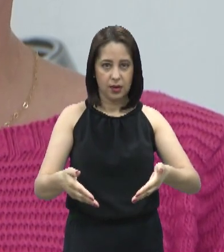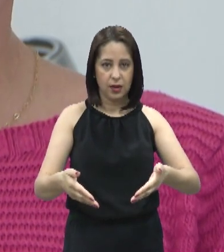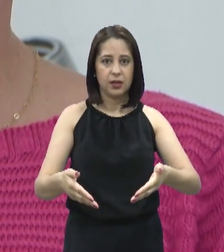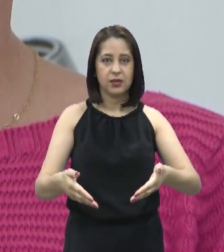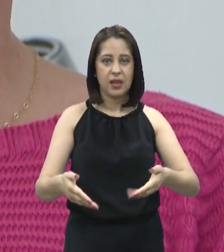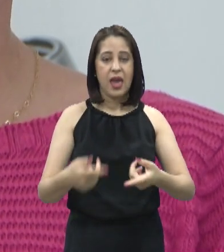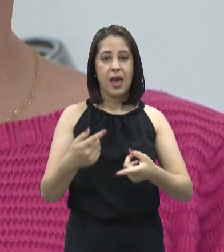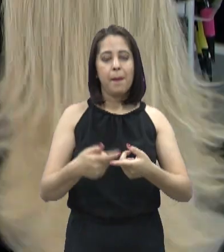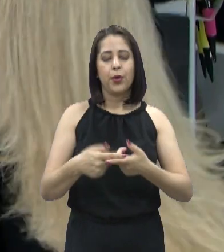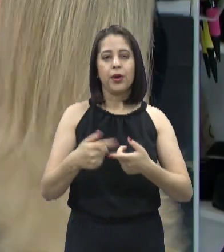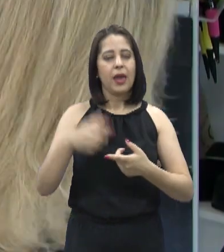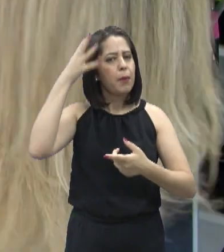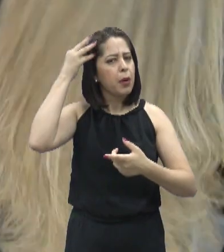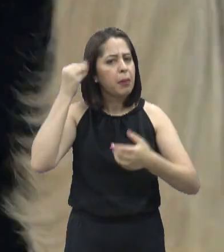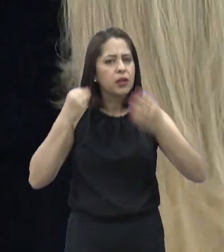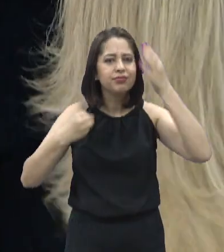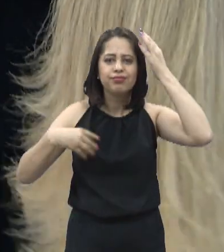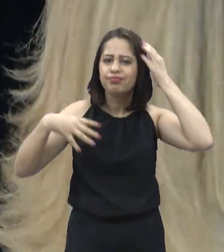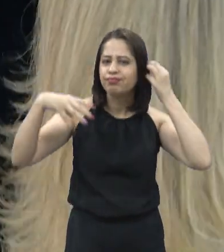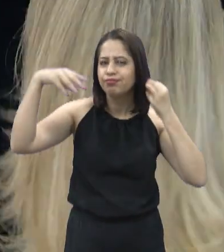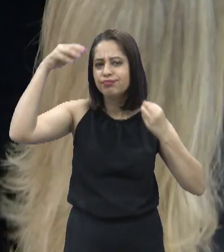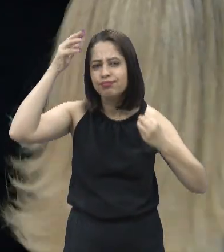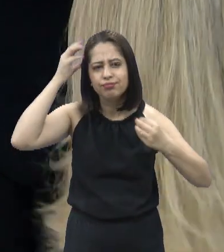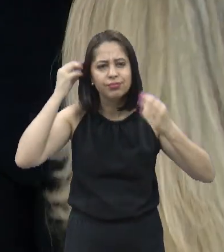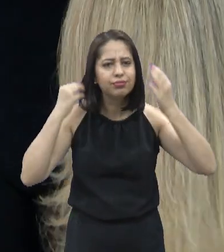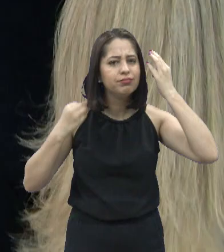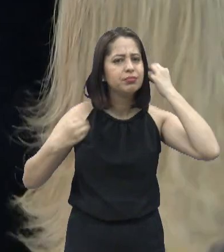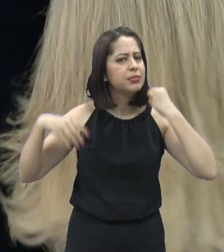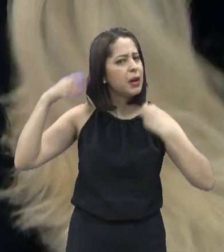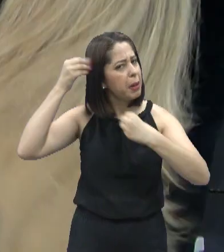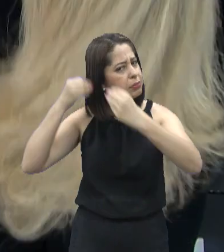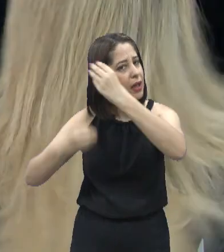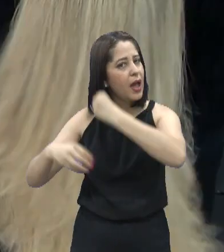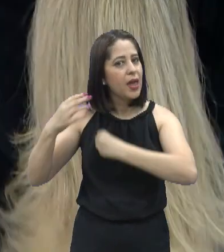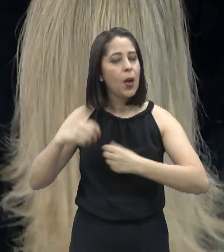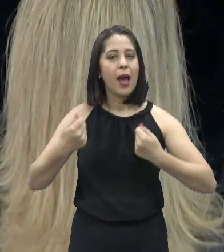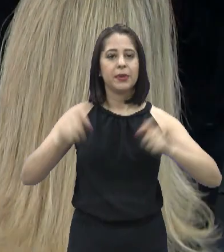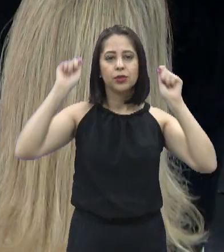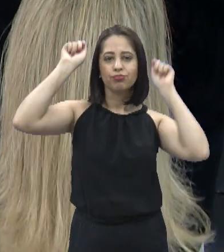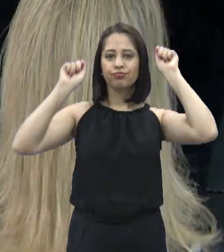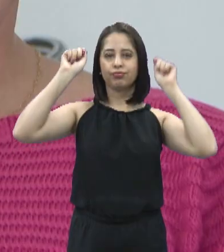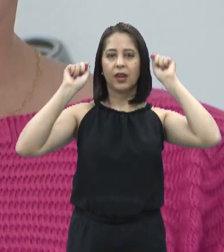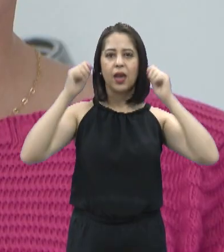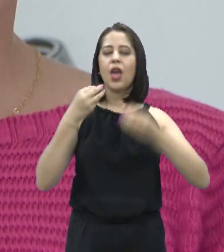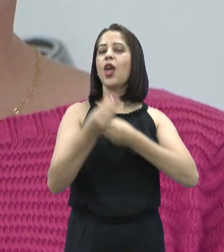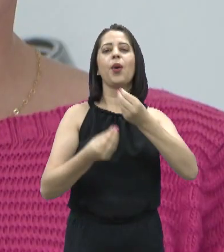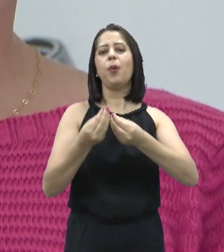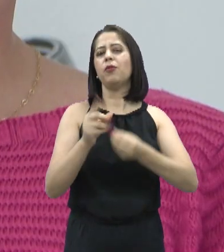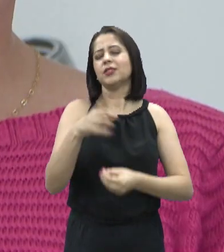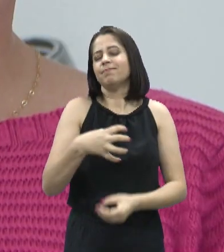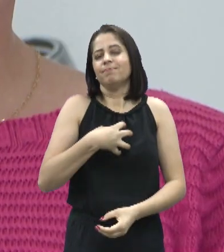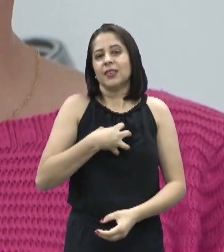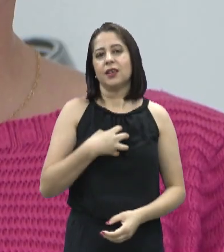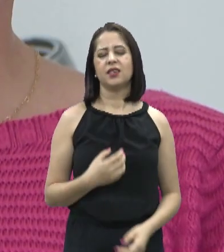do meu cabelo e vim procurar para estar colocando uma peruca. Como foi esse processo para você?